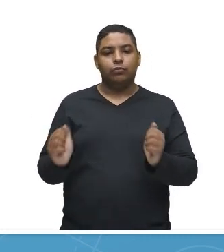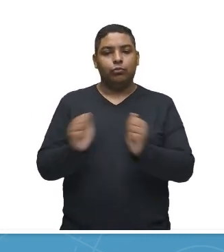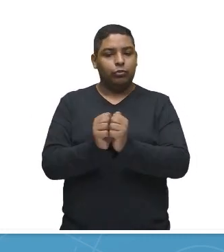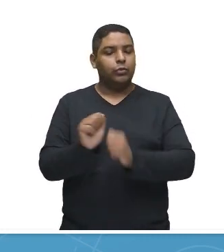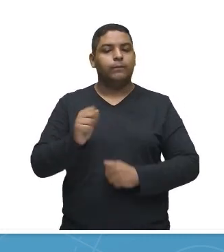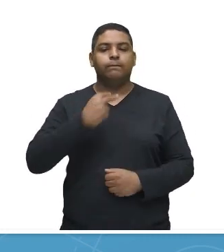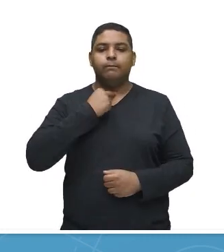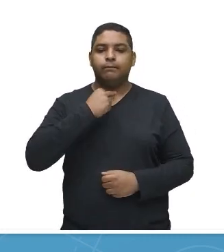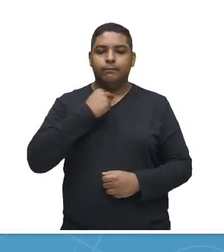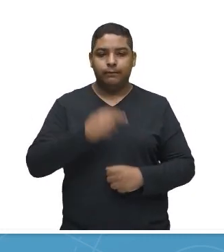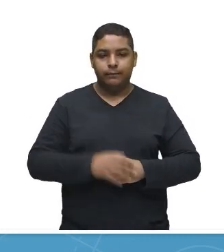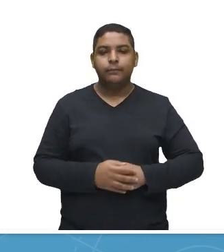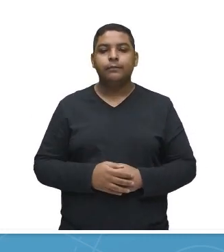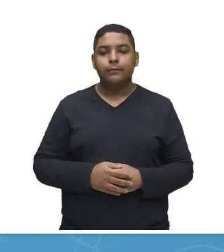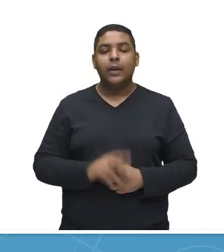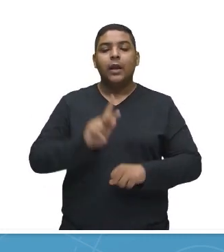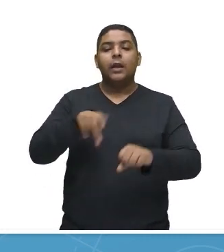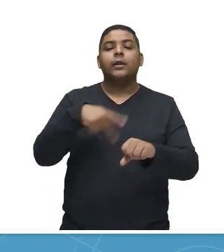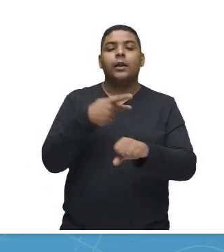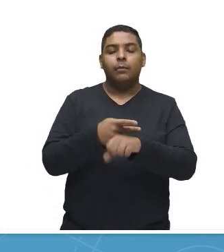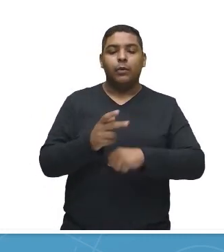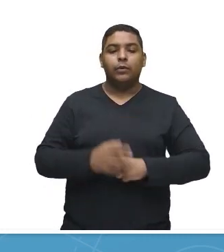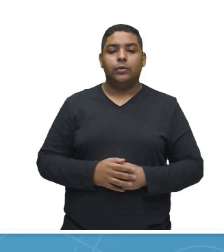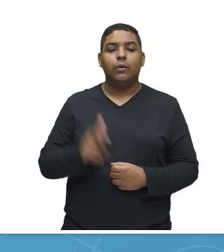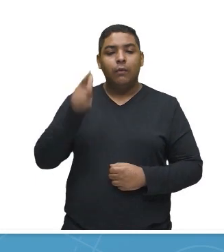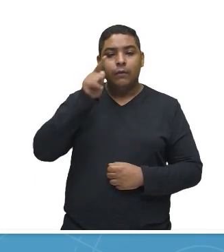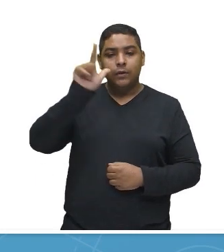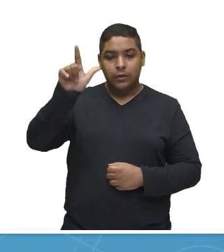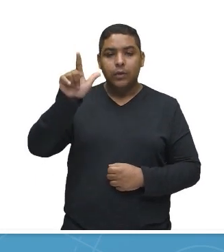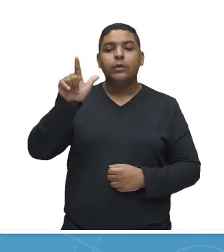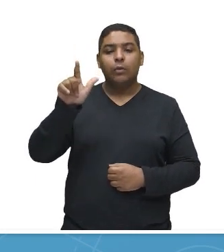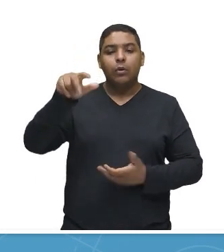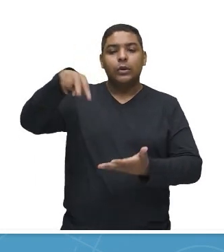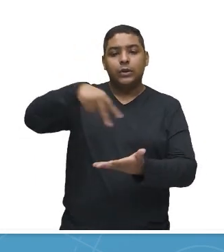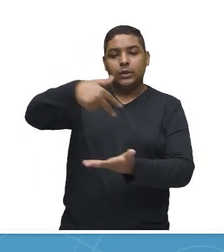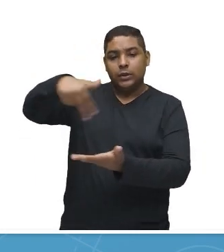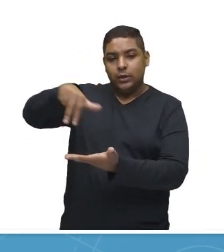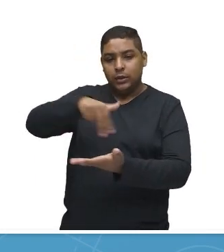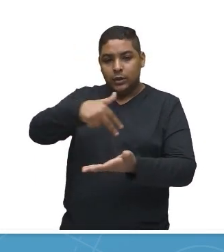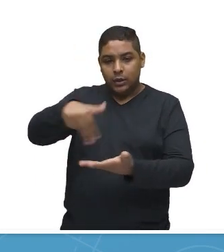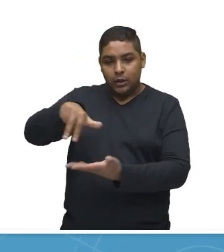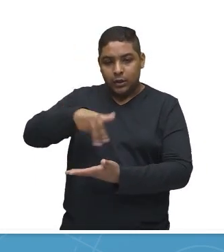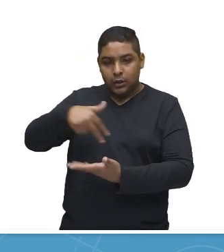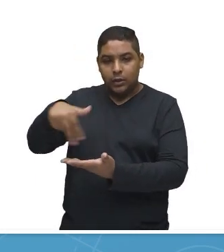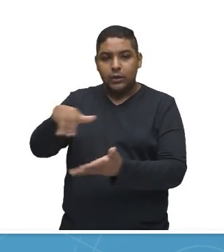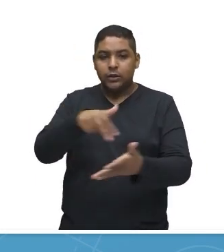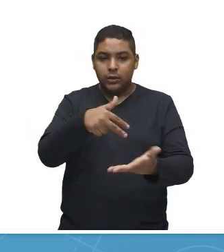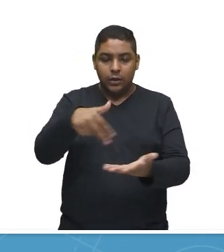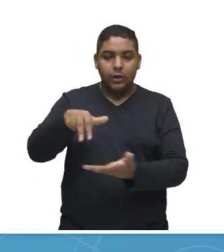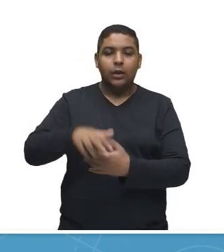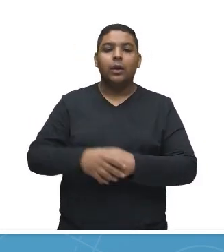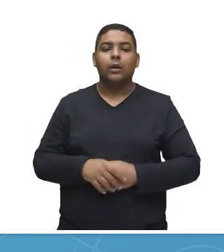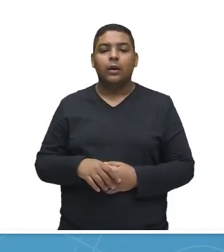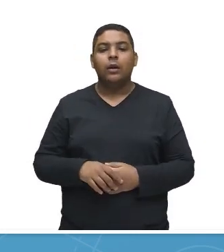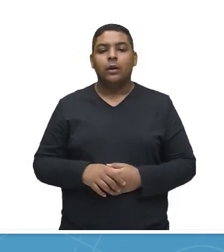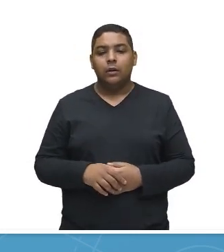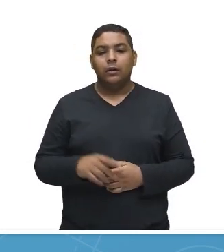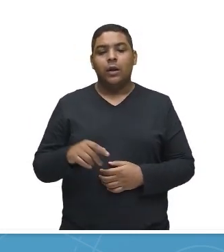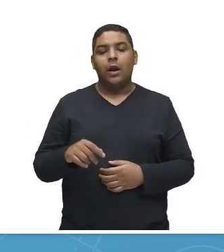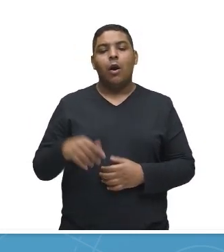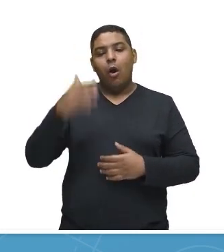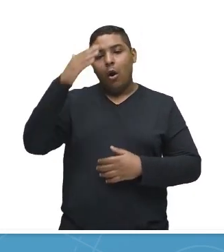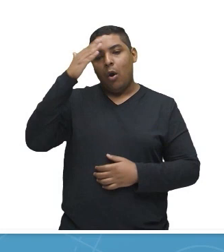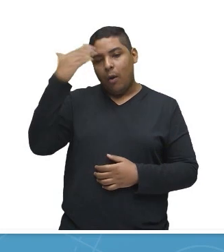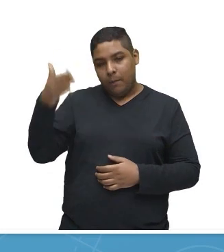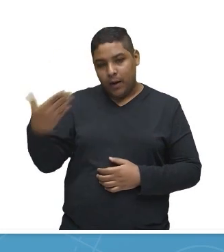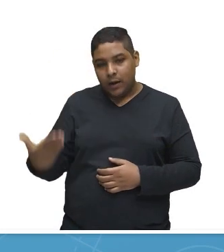o vencedor abre os braços e dança em homenagem ao pirarucu em torno do oponente. Então, olha só, aí a